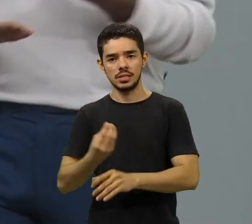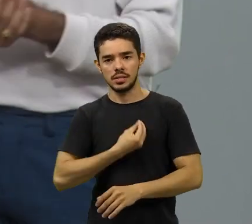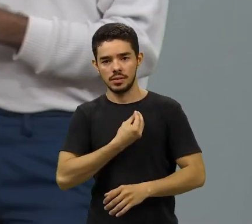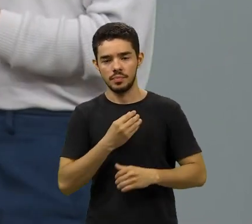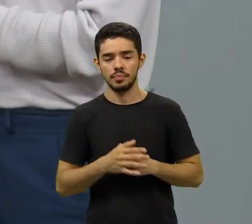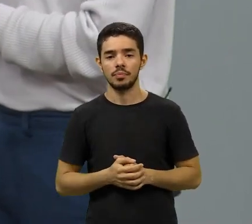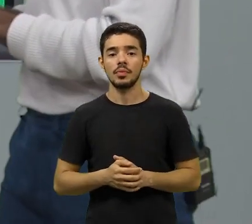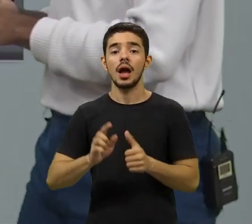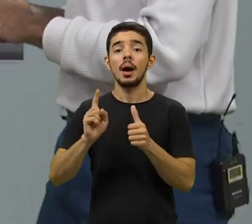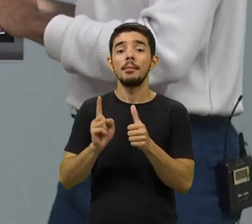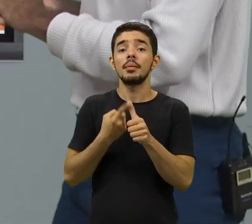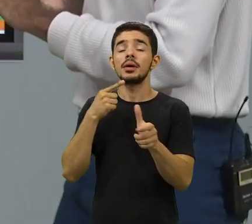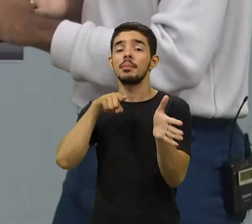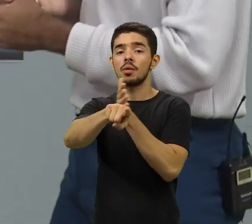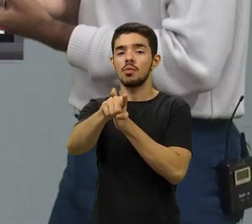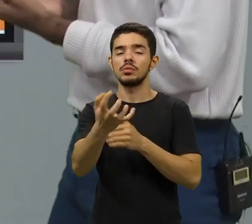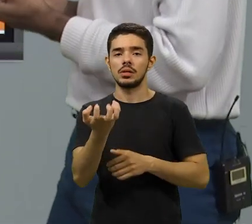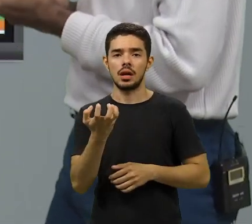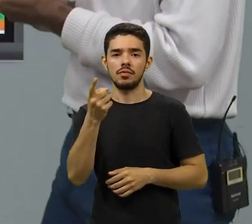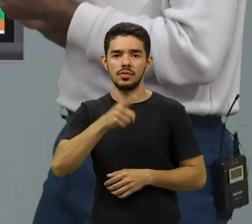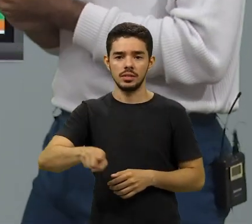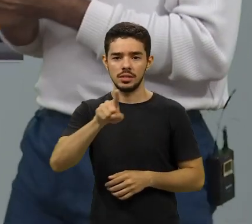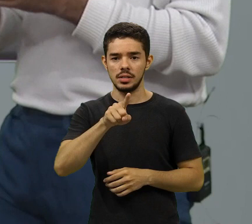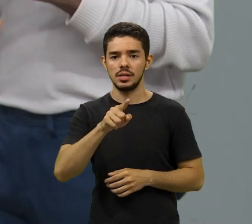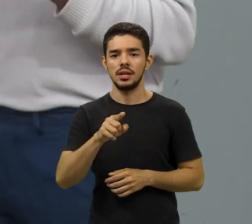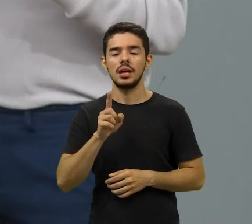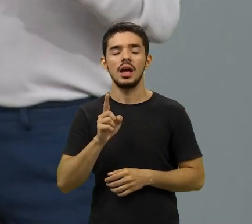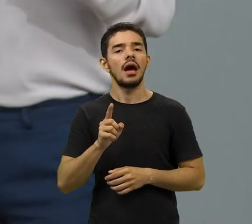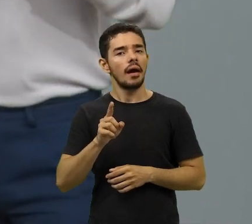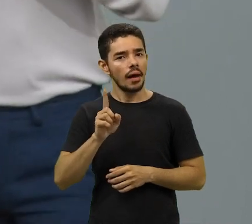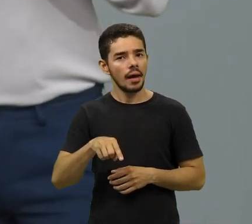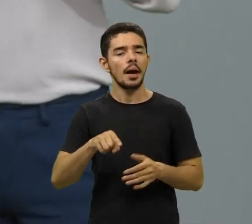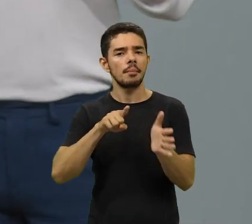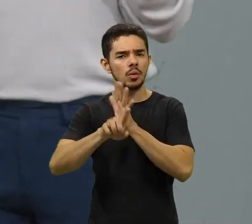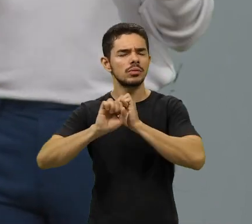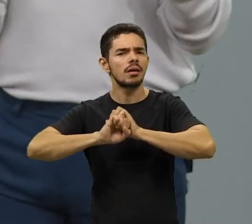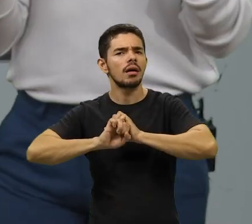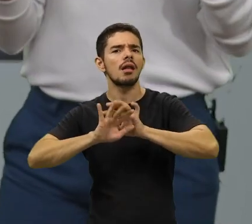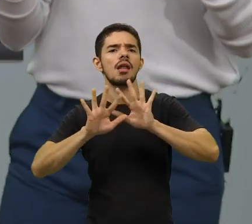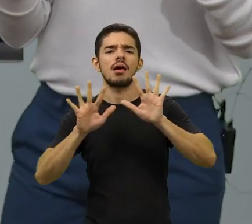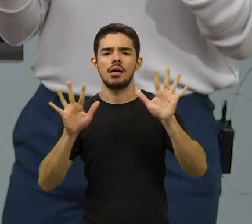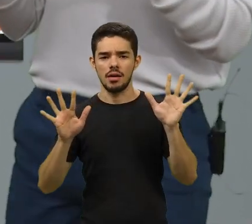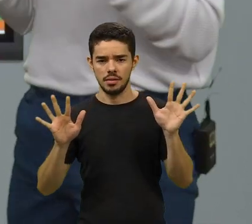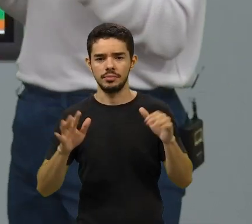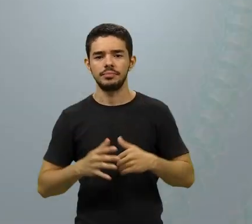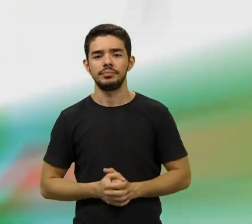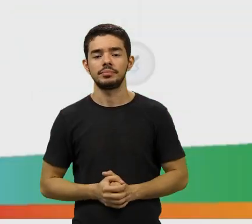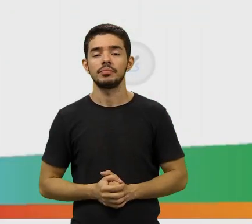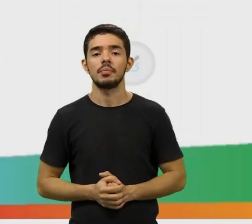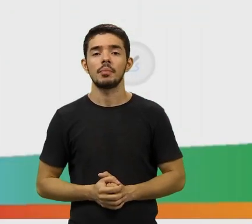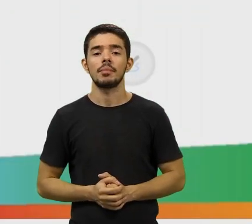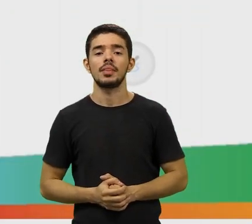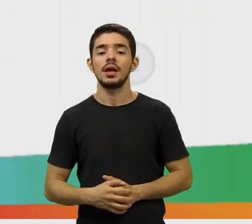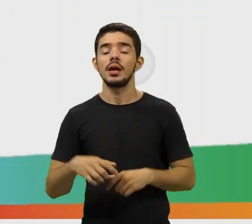da vida. Então, a primeira questão que eu quero deixar para vocês, ela é bastante descritiva. Aqui nós vamos